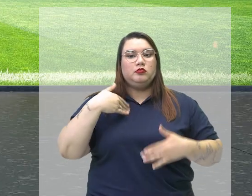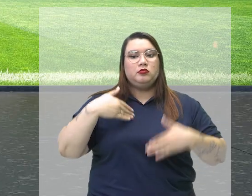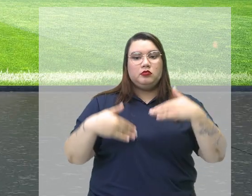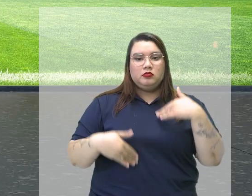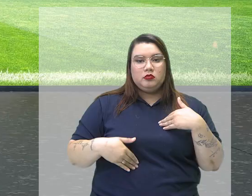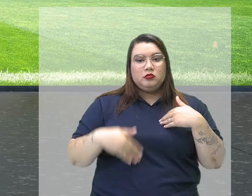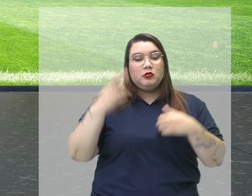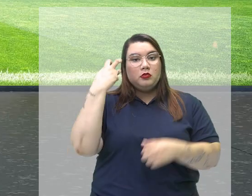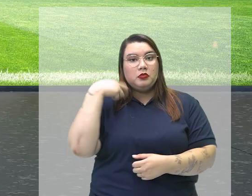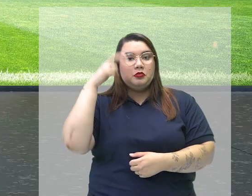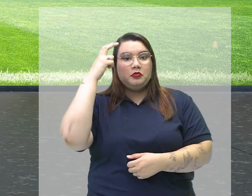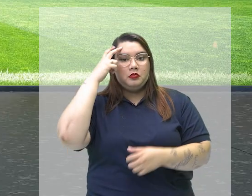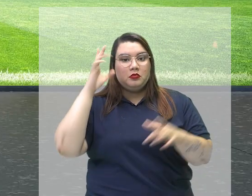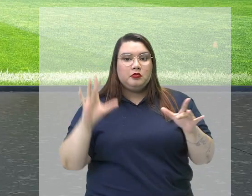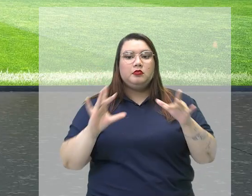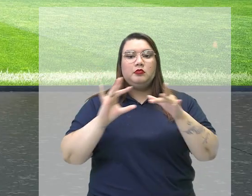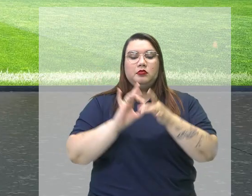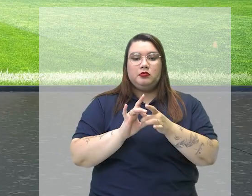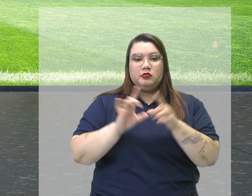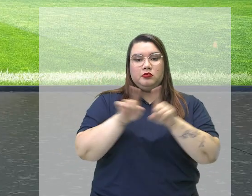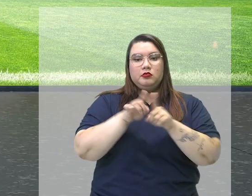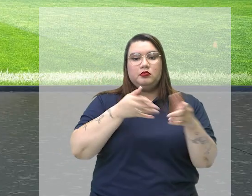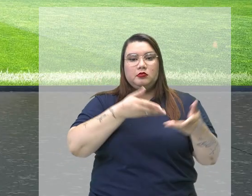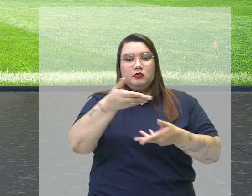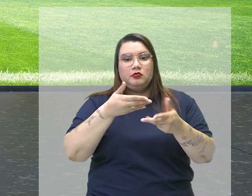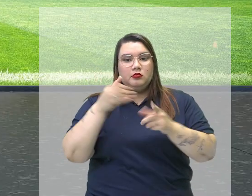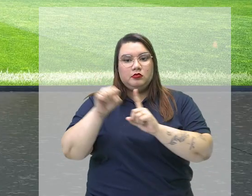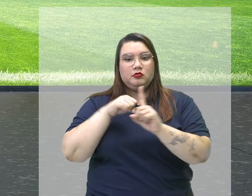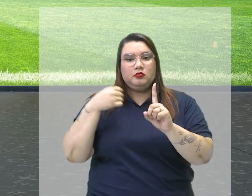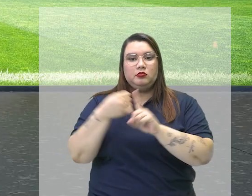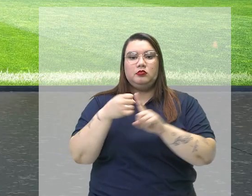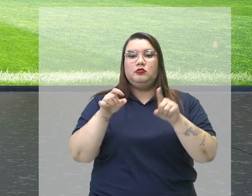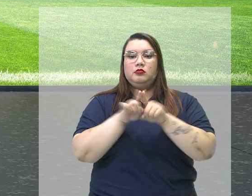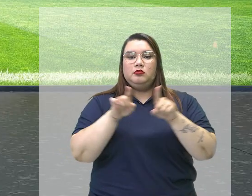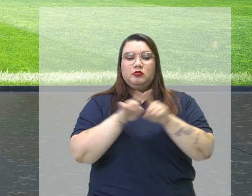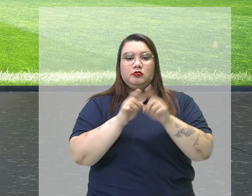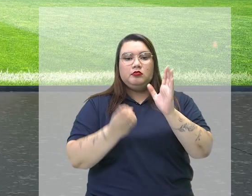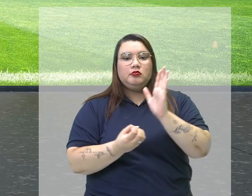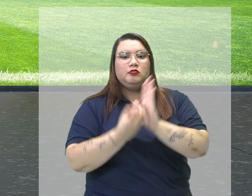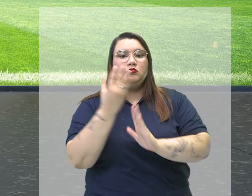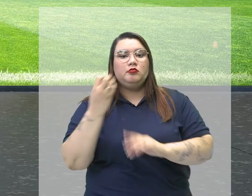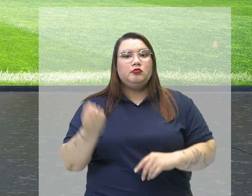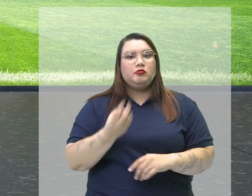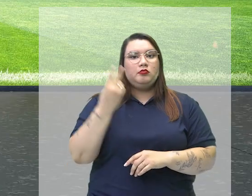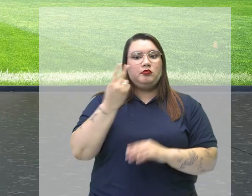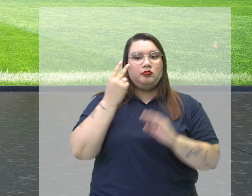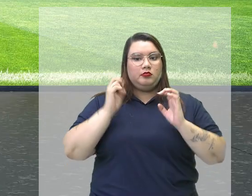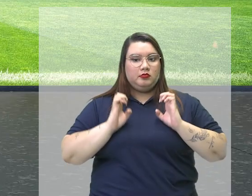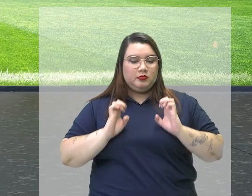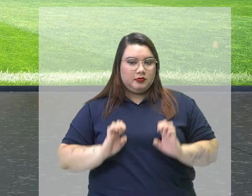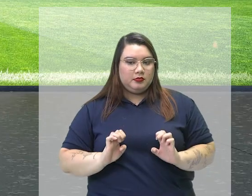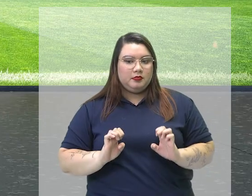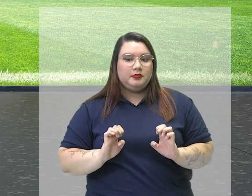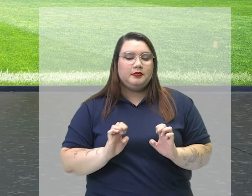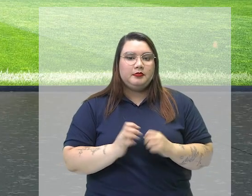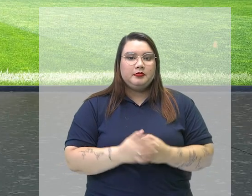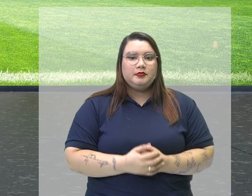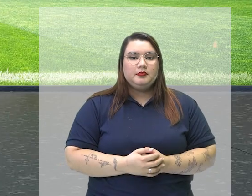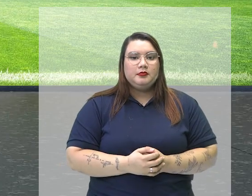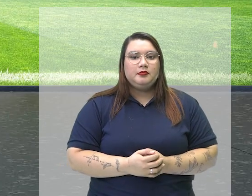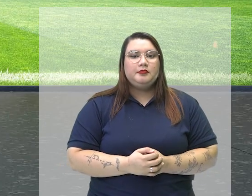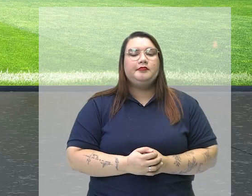de expressão corporal e cultural, de interação social e de formação de